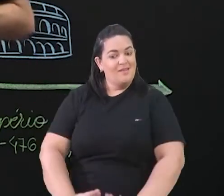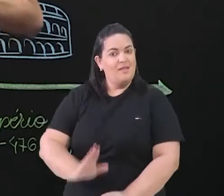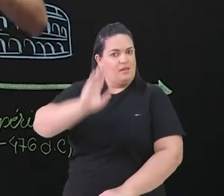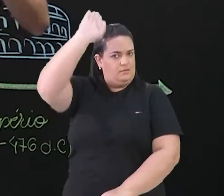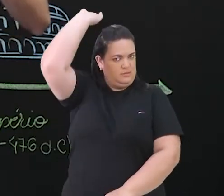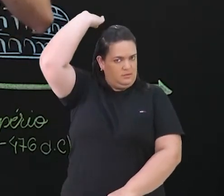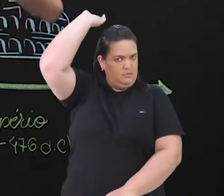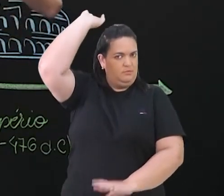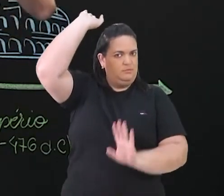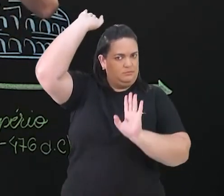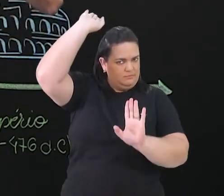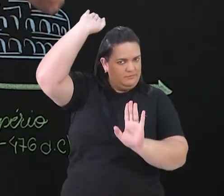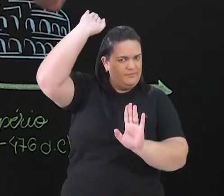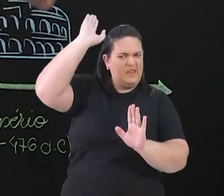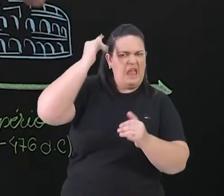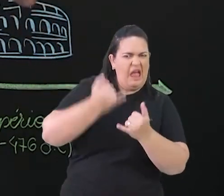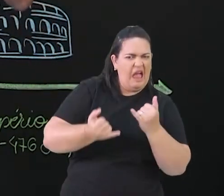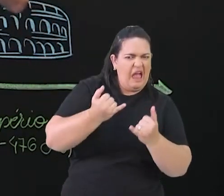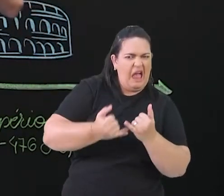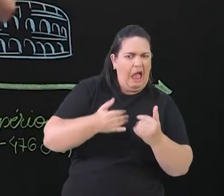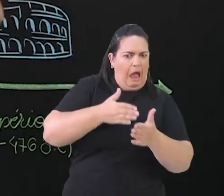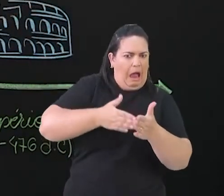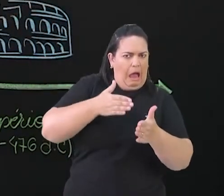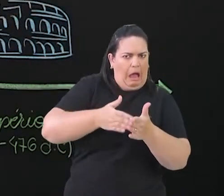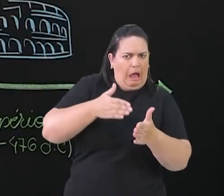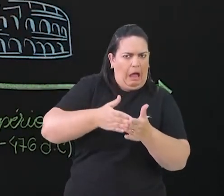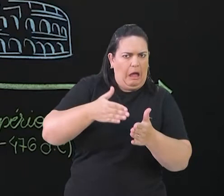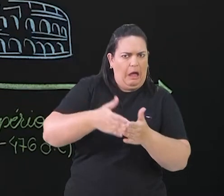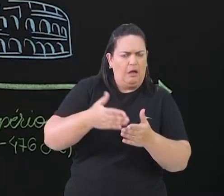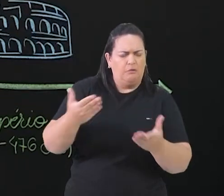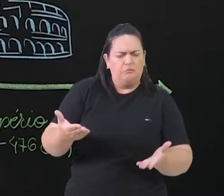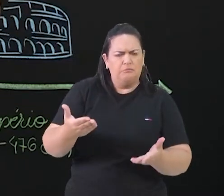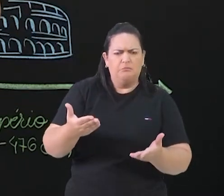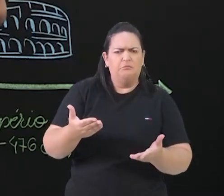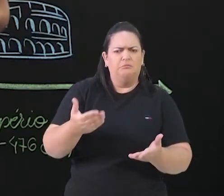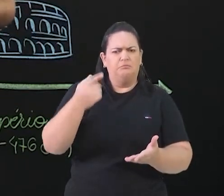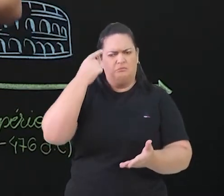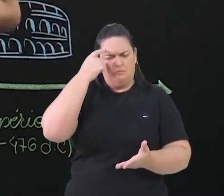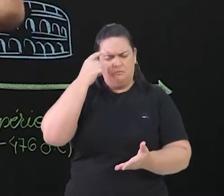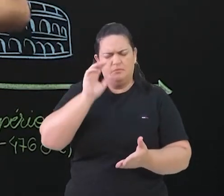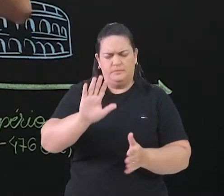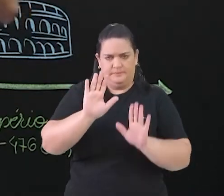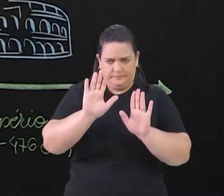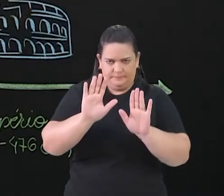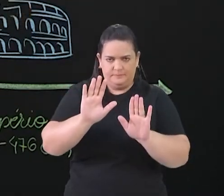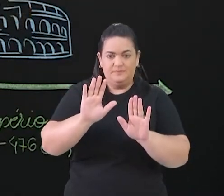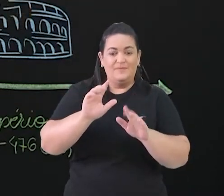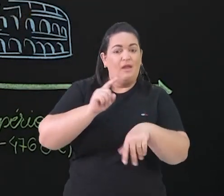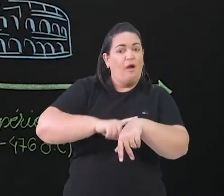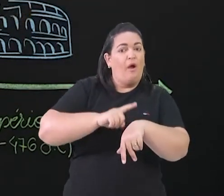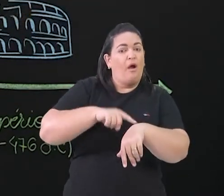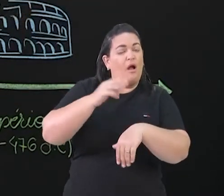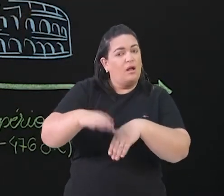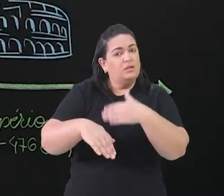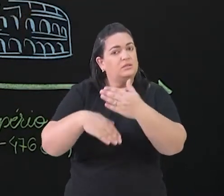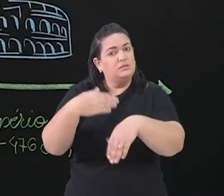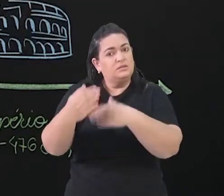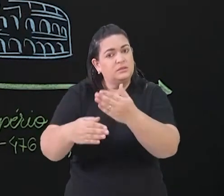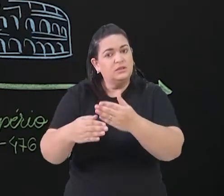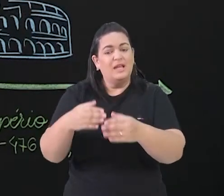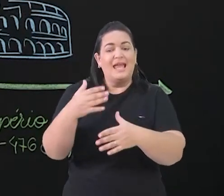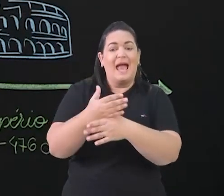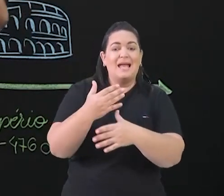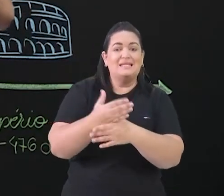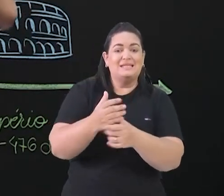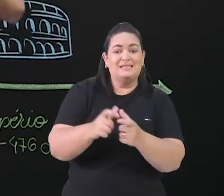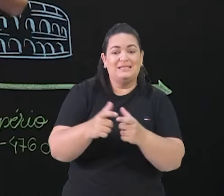Roma. Essa ideia parece uma coisa assim, muito limitada, né? muito restrita. Pois é, com o tempo, com o aumento do